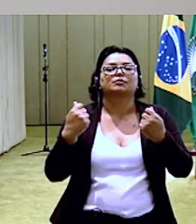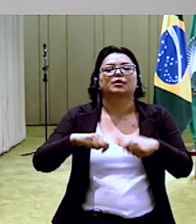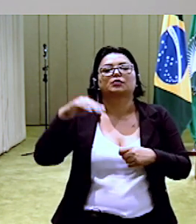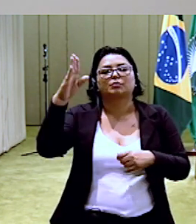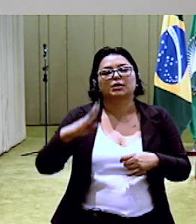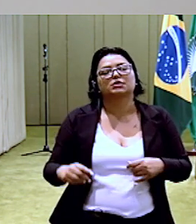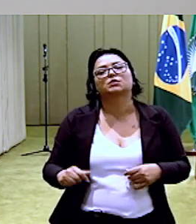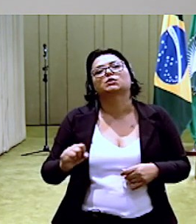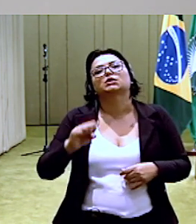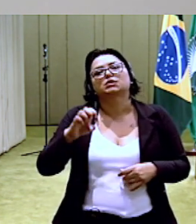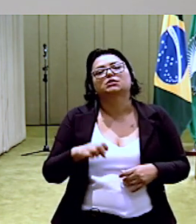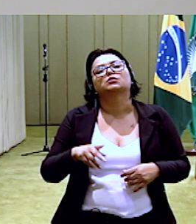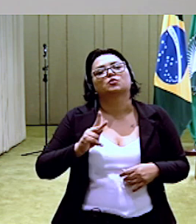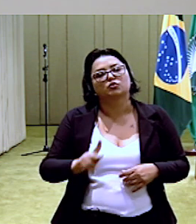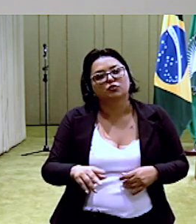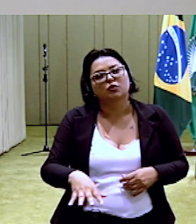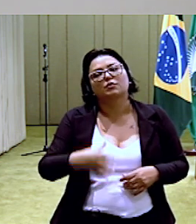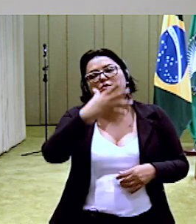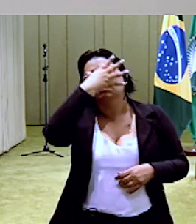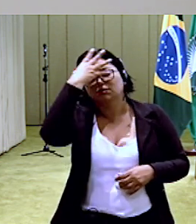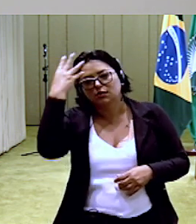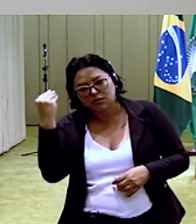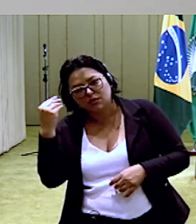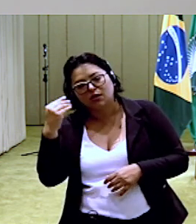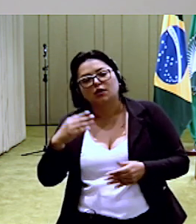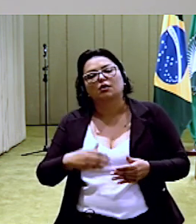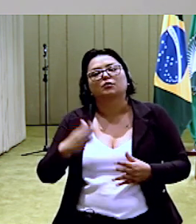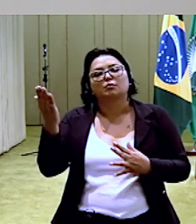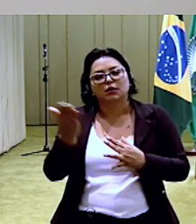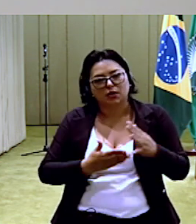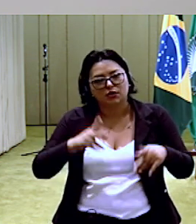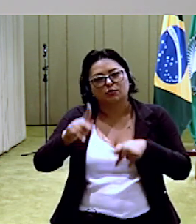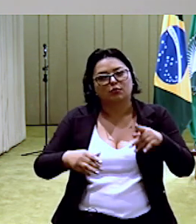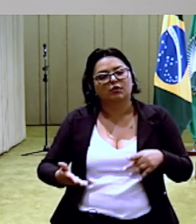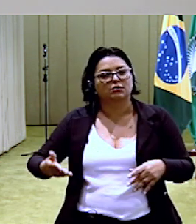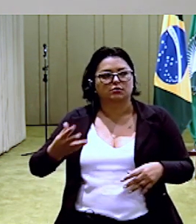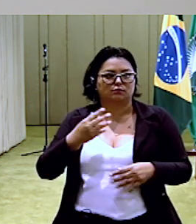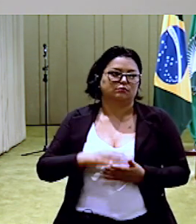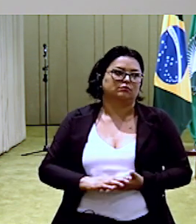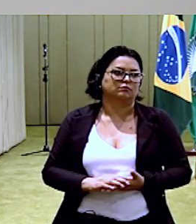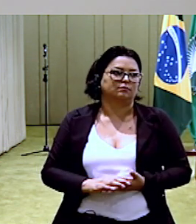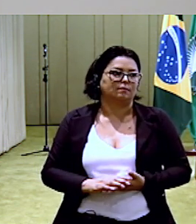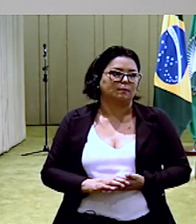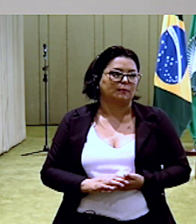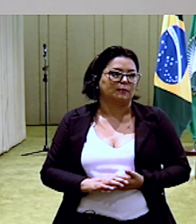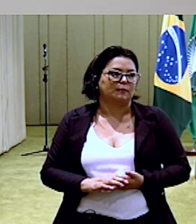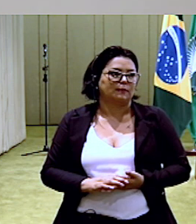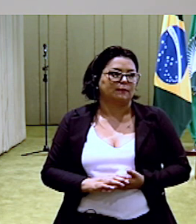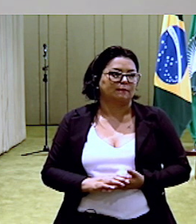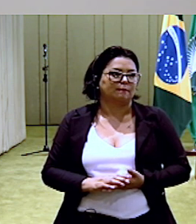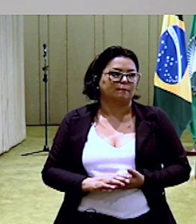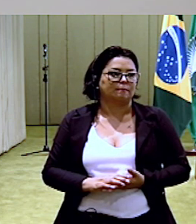se a gente deixar metade da população para trás. Um outro dado, e aí tentando trazer um pouquinho.